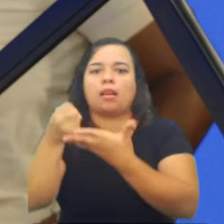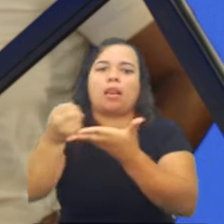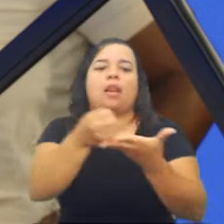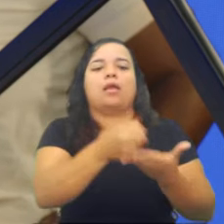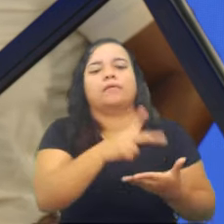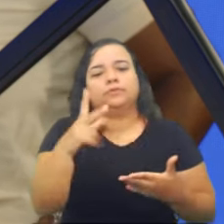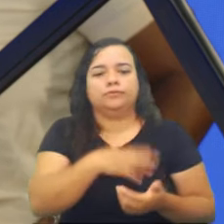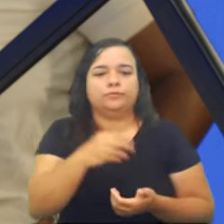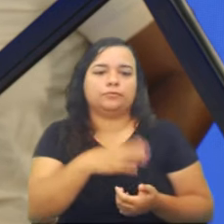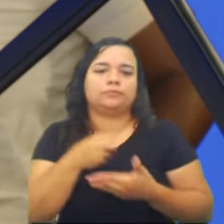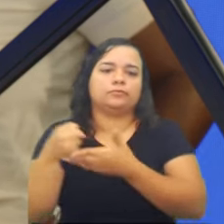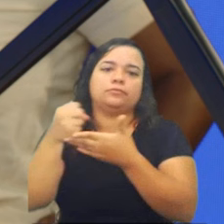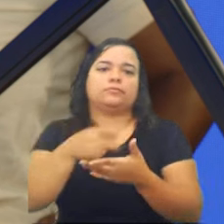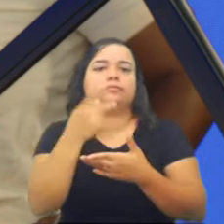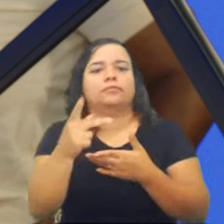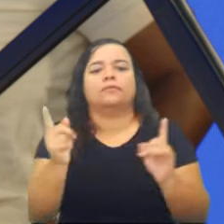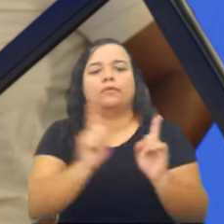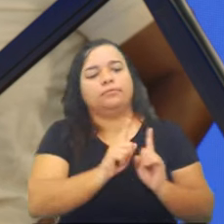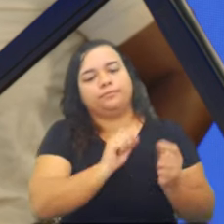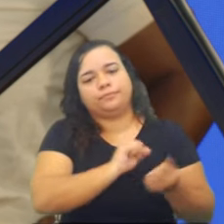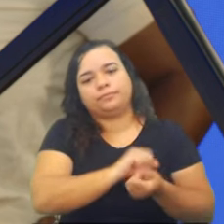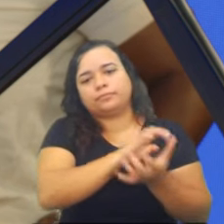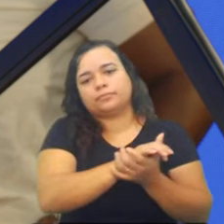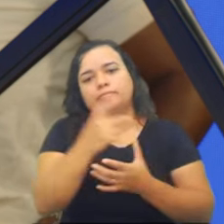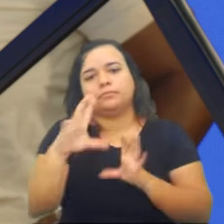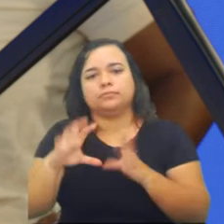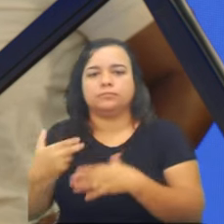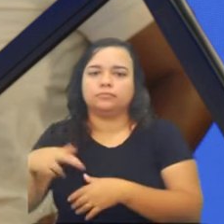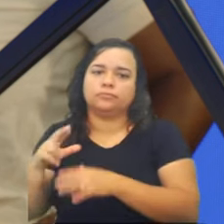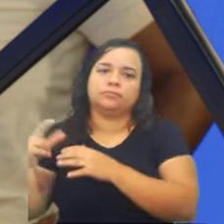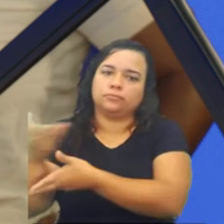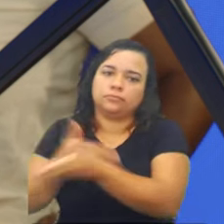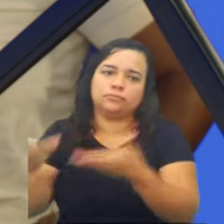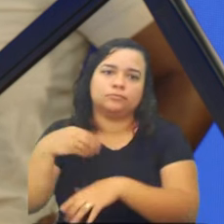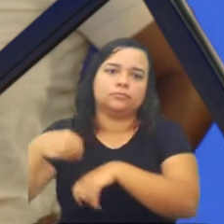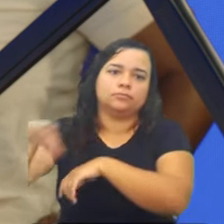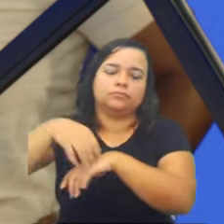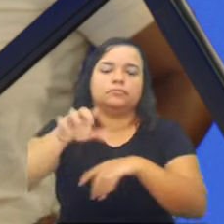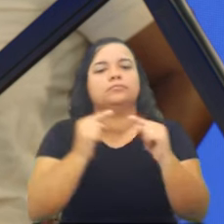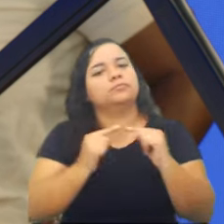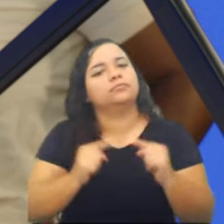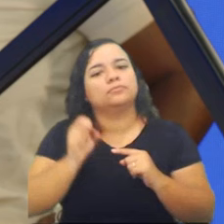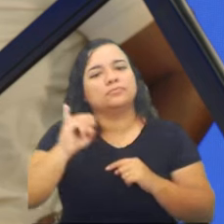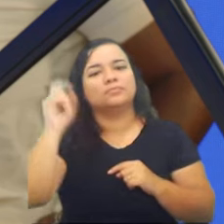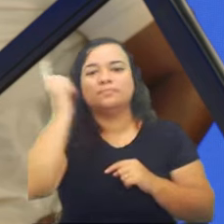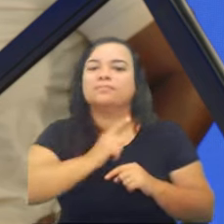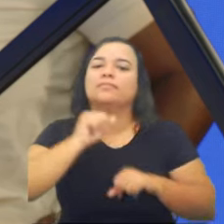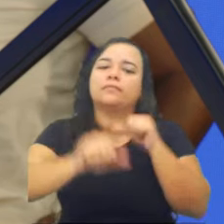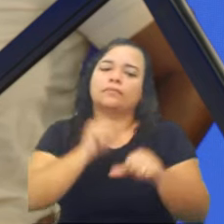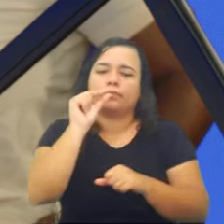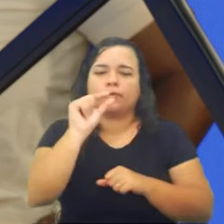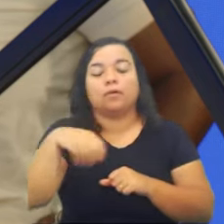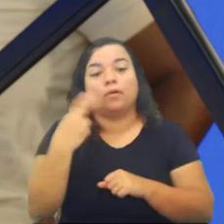família você leva pros seus filhos você leva pros seus companheiros pro seu grupo religioso enfim E se a gente conseguir mudar